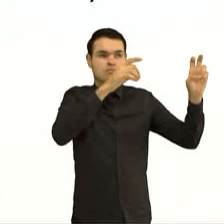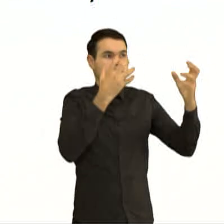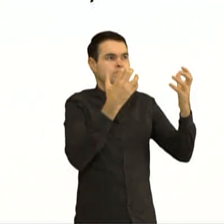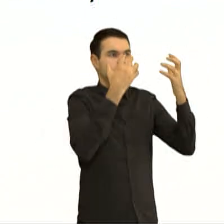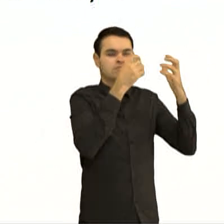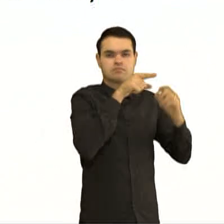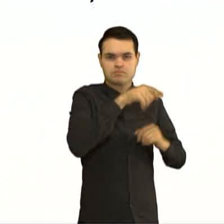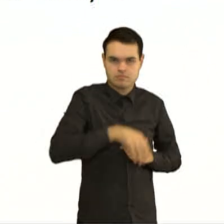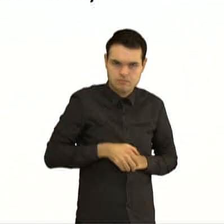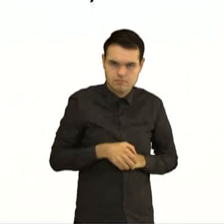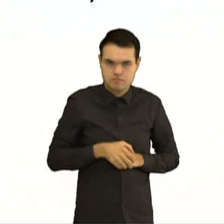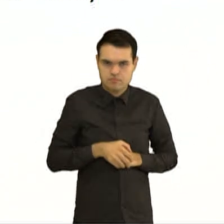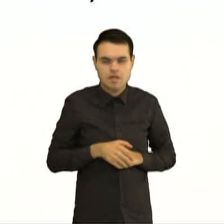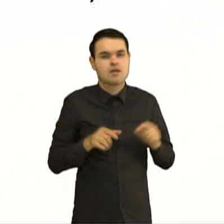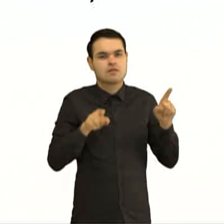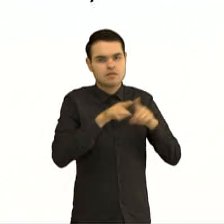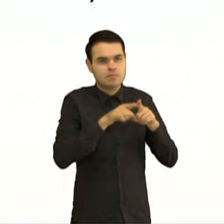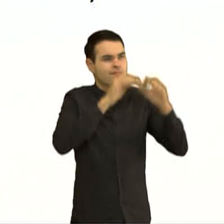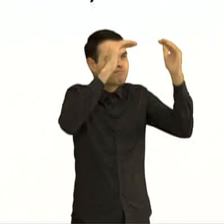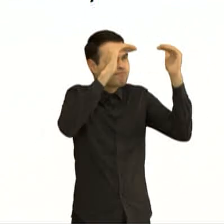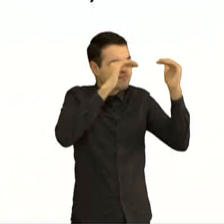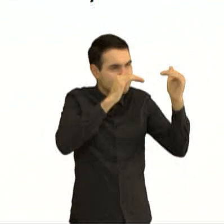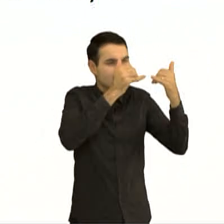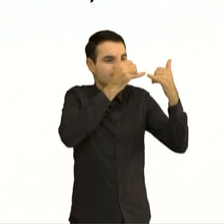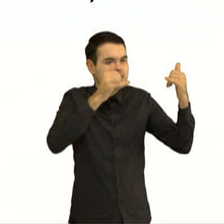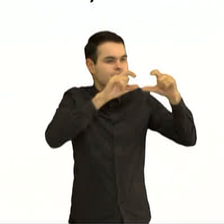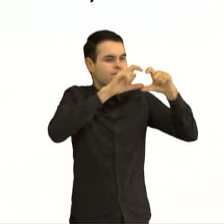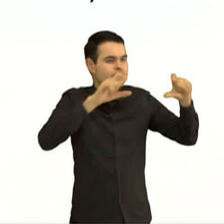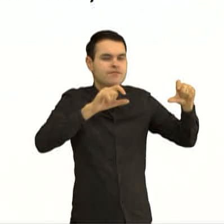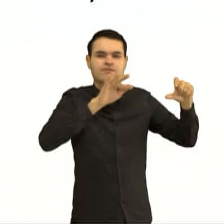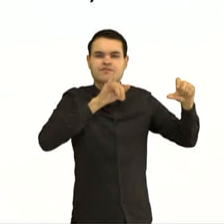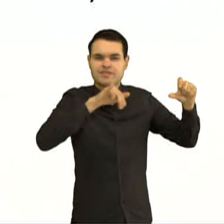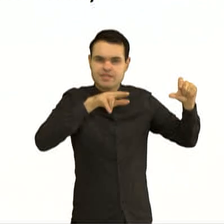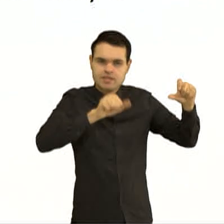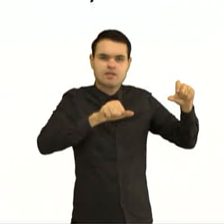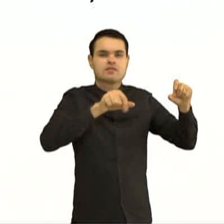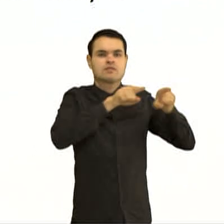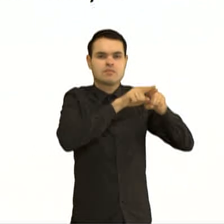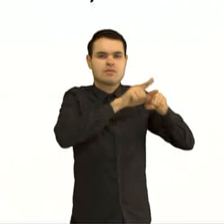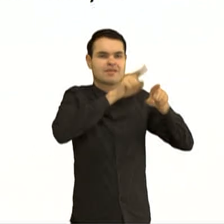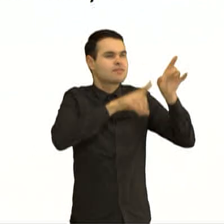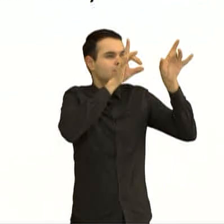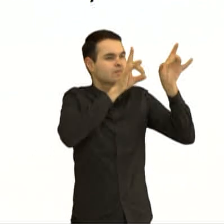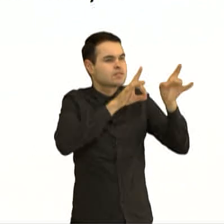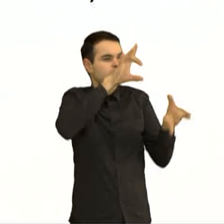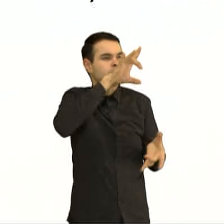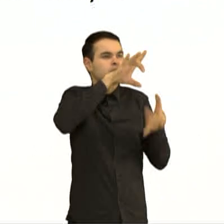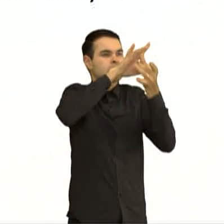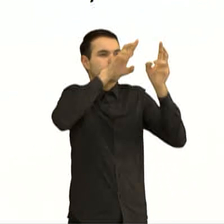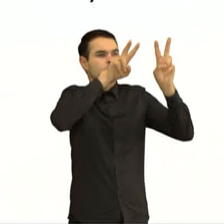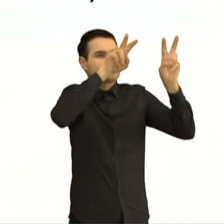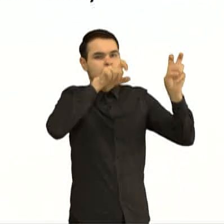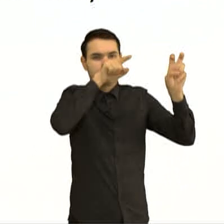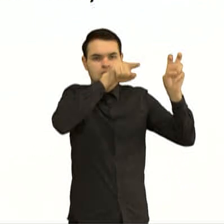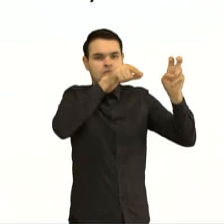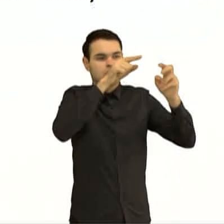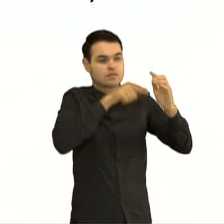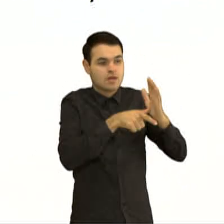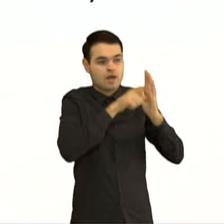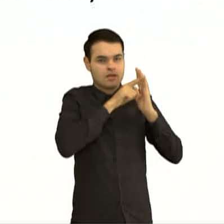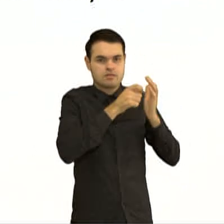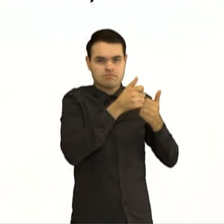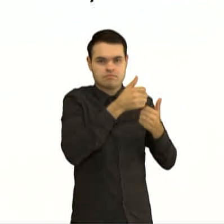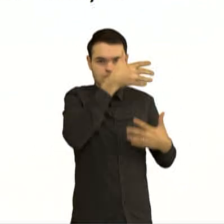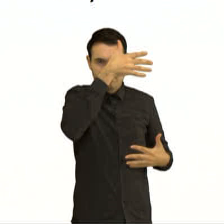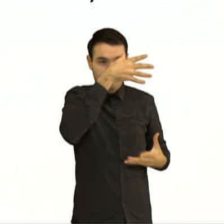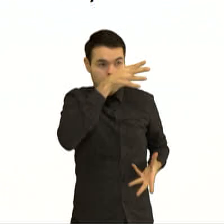do leitor, também a linha fina ou subtítulo, que também é um detalhamento do título e já adianta também